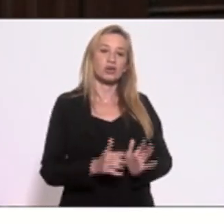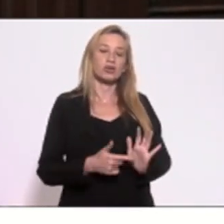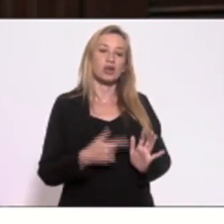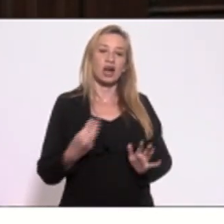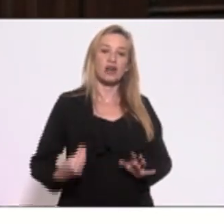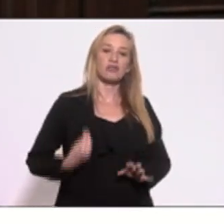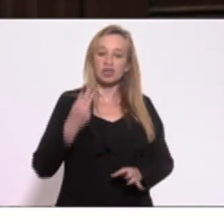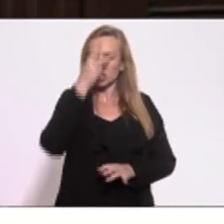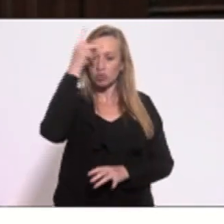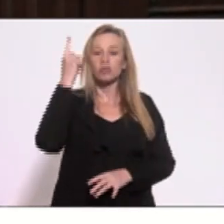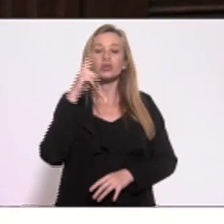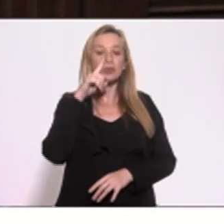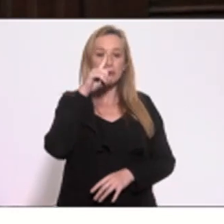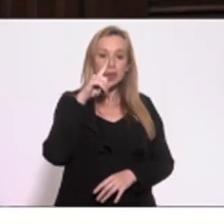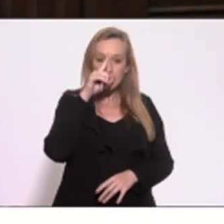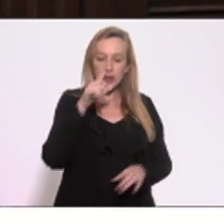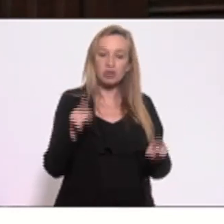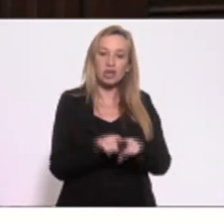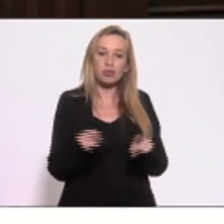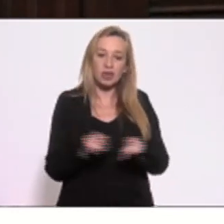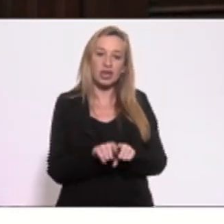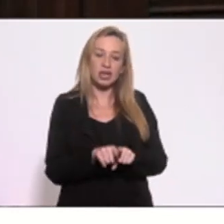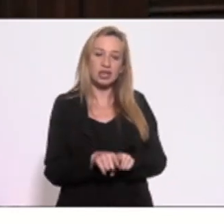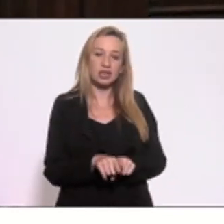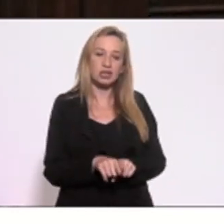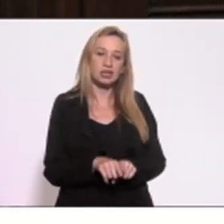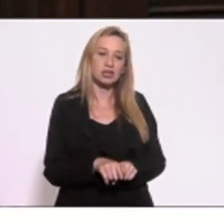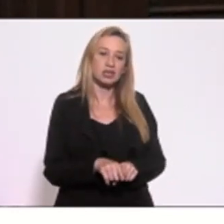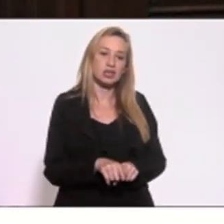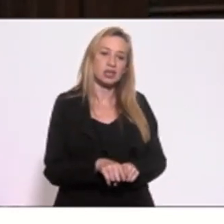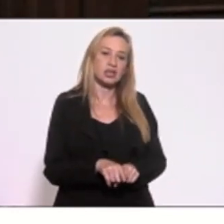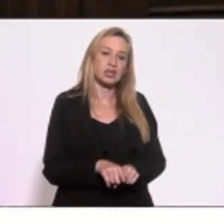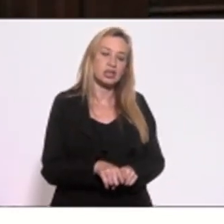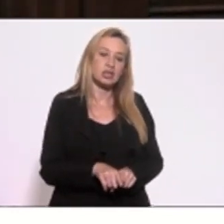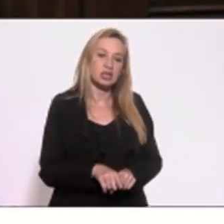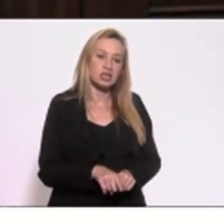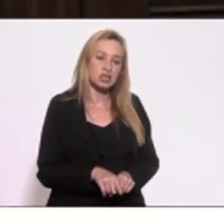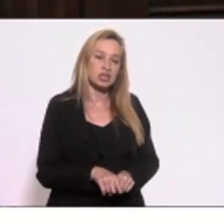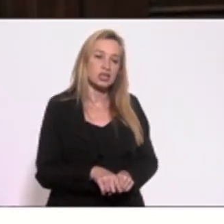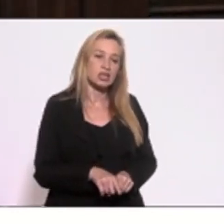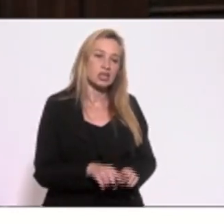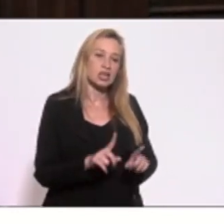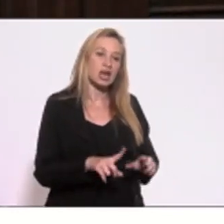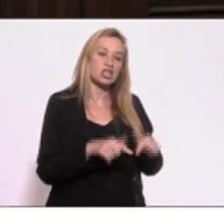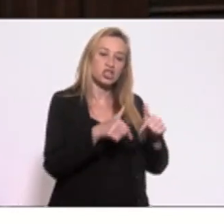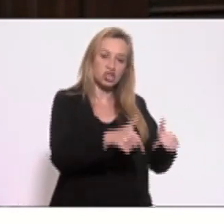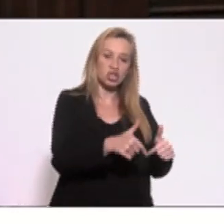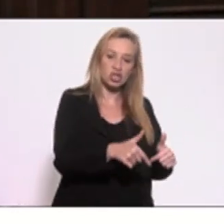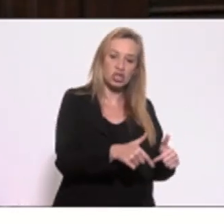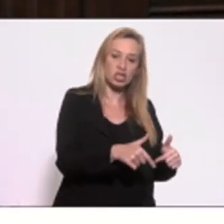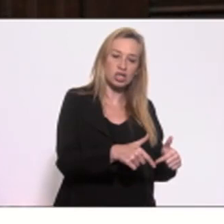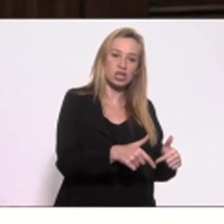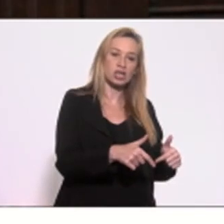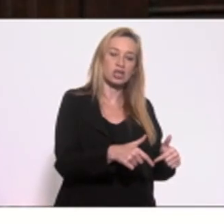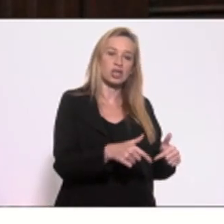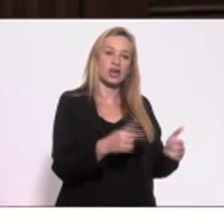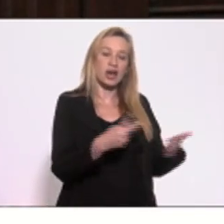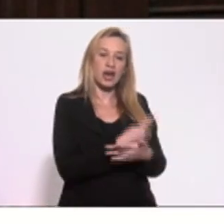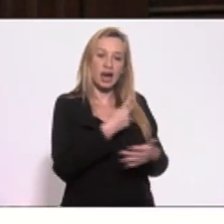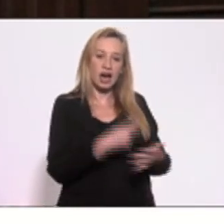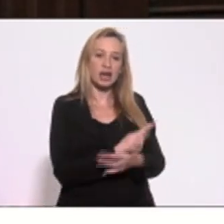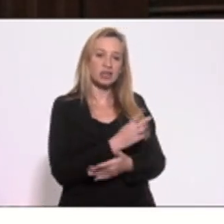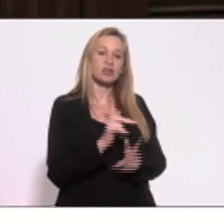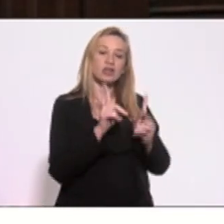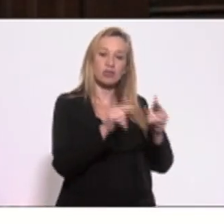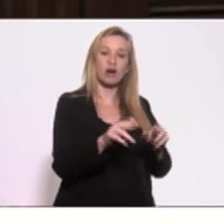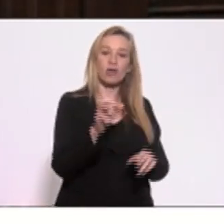em risco e também ceder para atos tão covardes como foi o do Nunes com relação ao